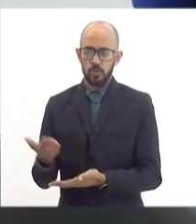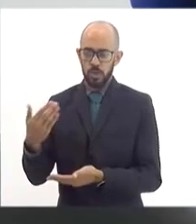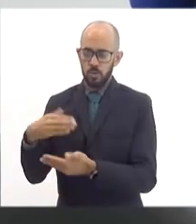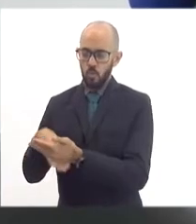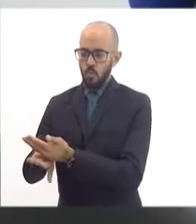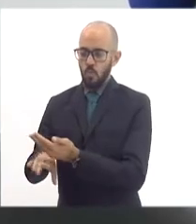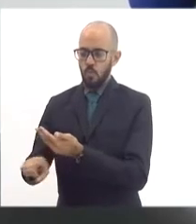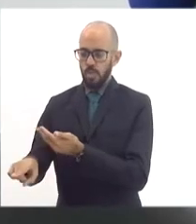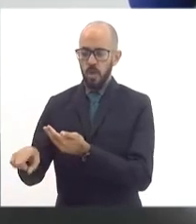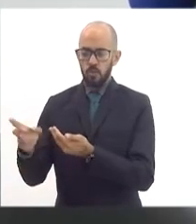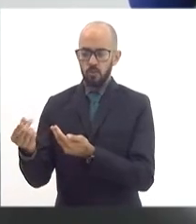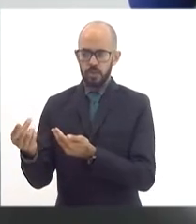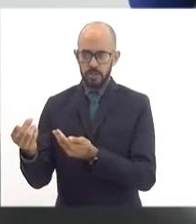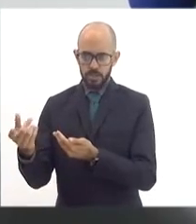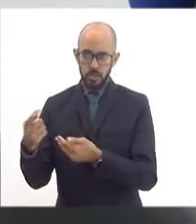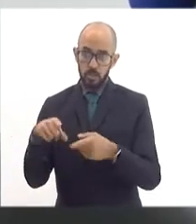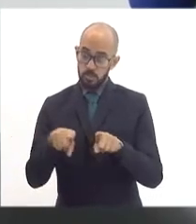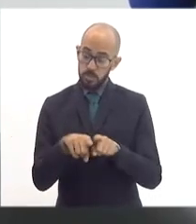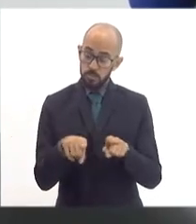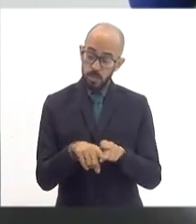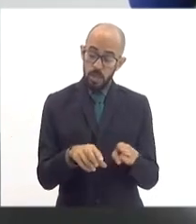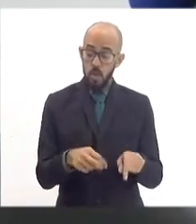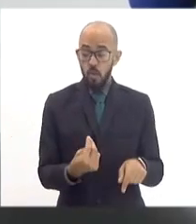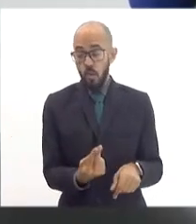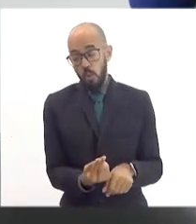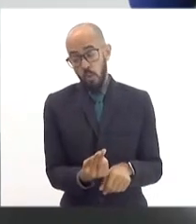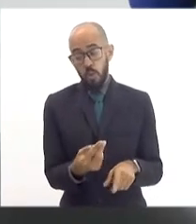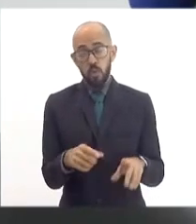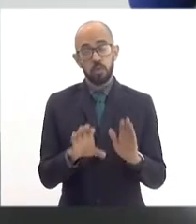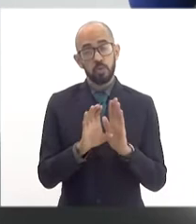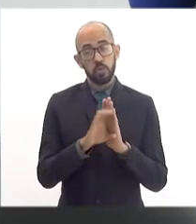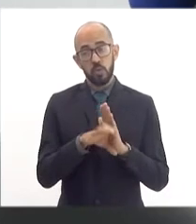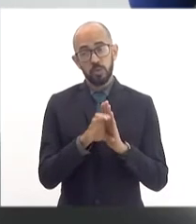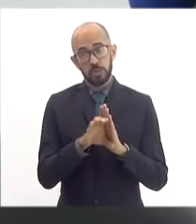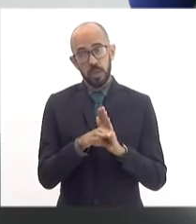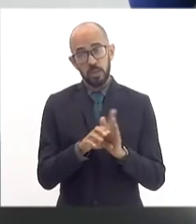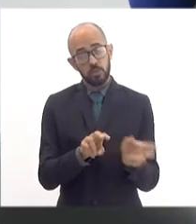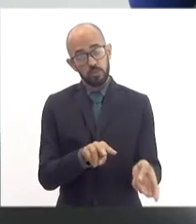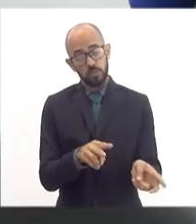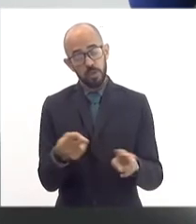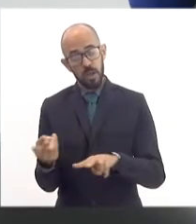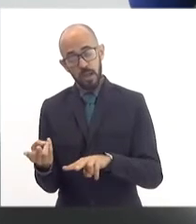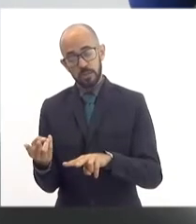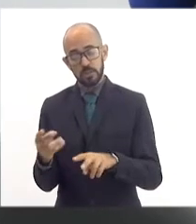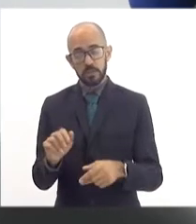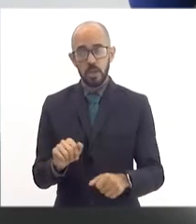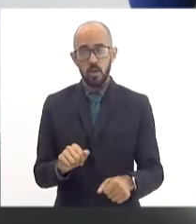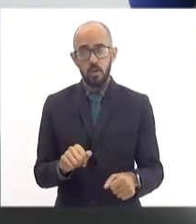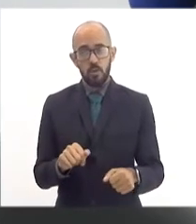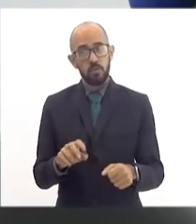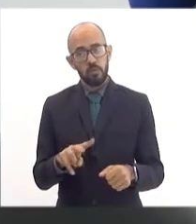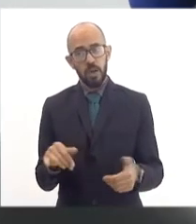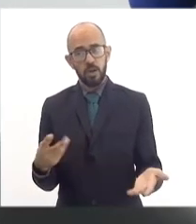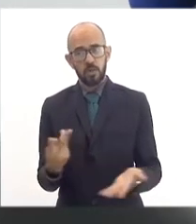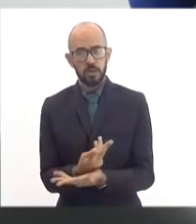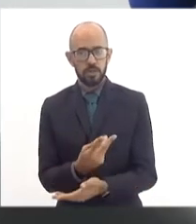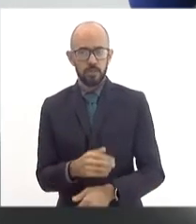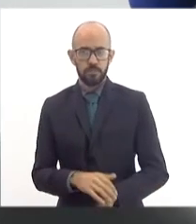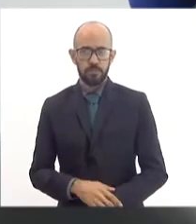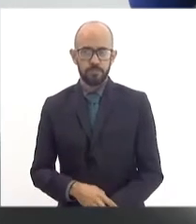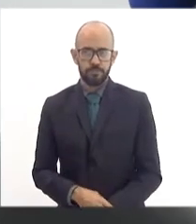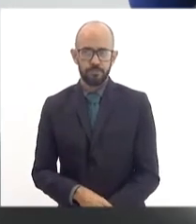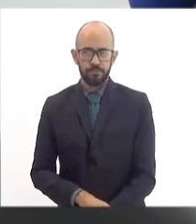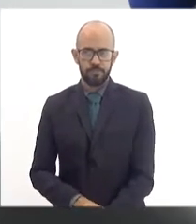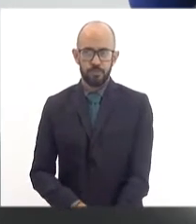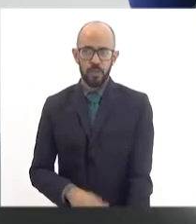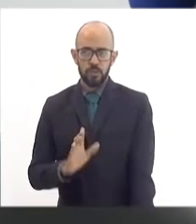o financeiro, né? A não ser que o conceito de migração vá acontecer. Já tem uma